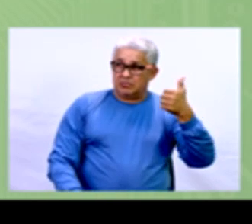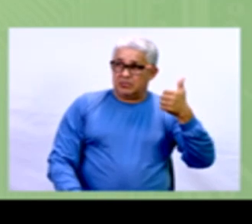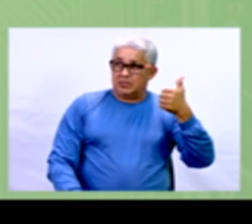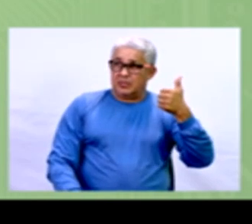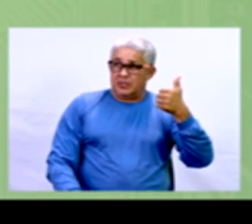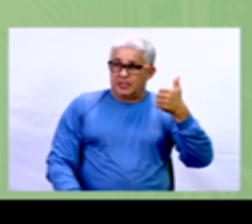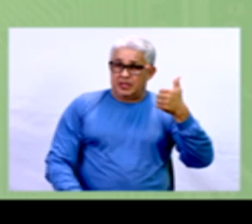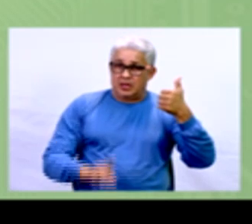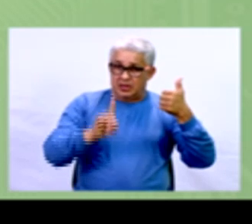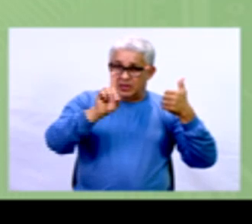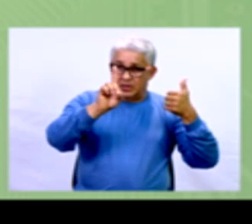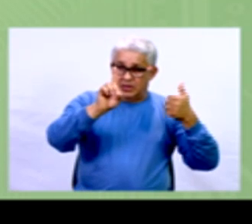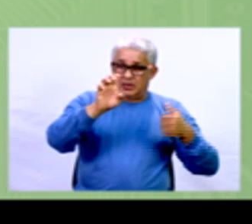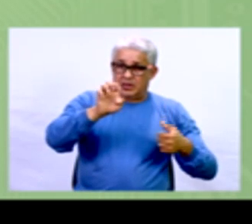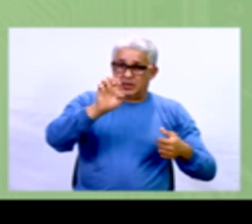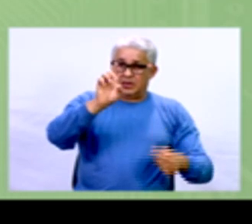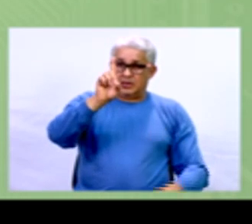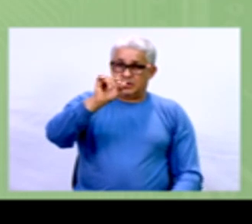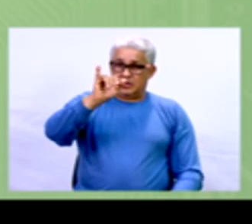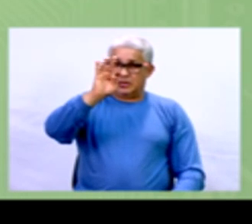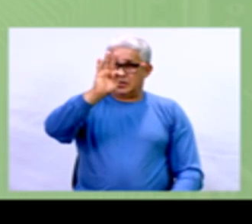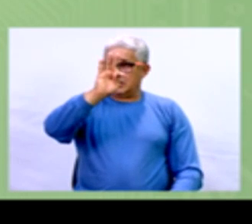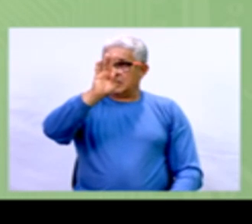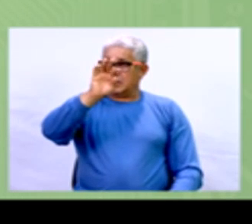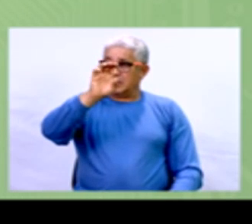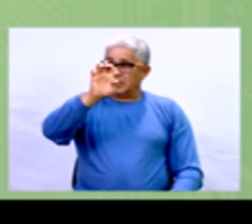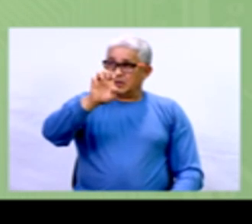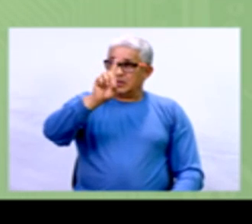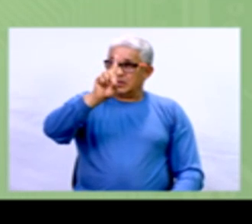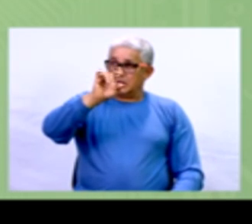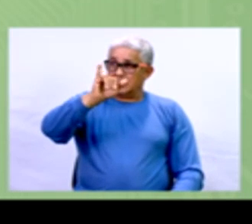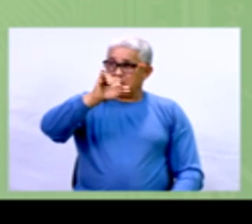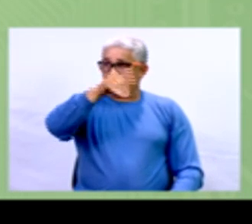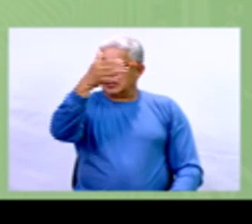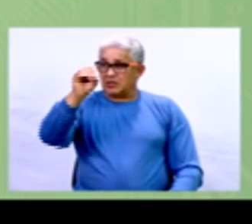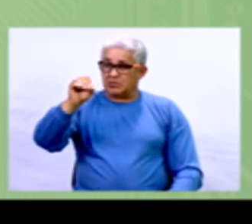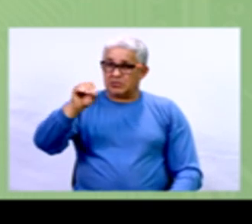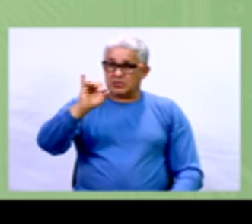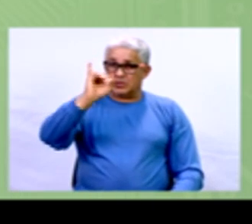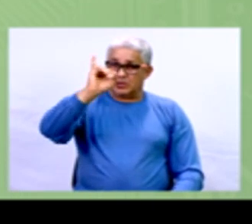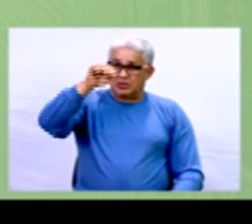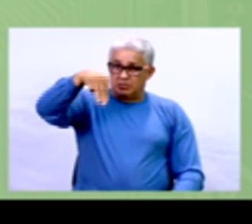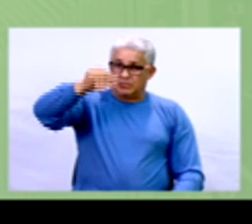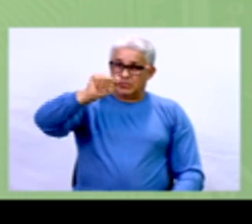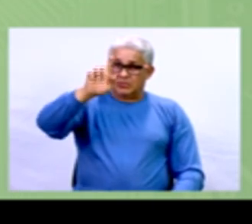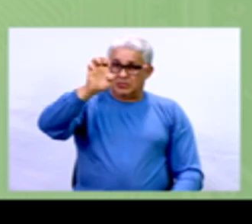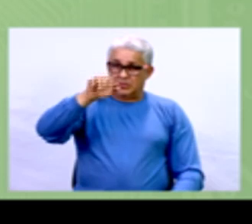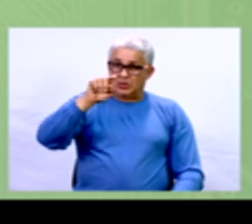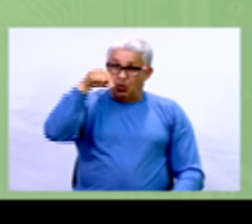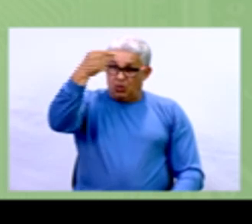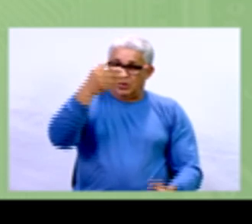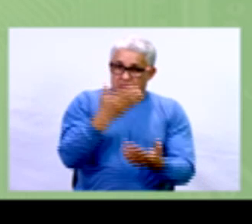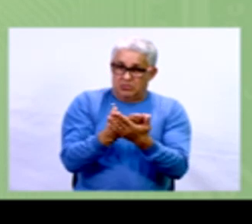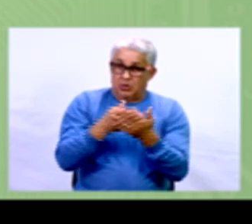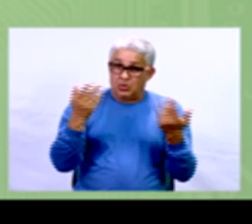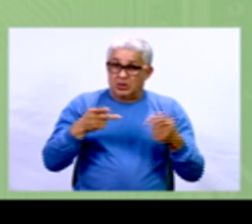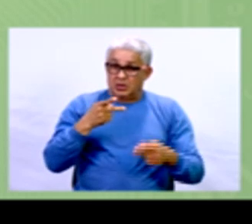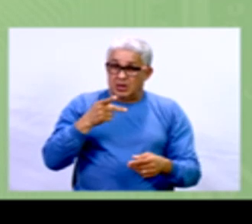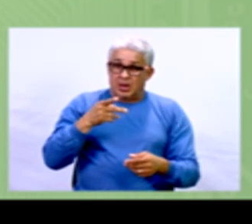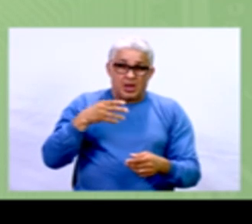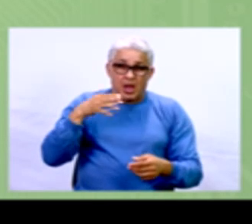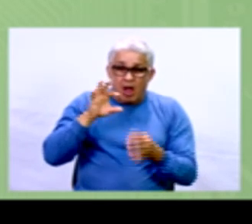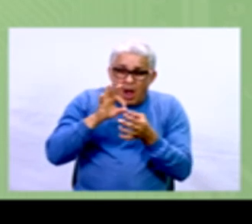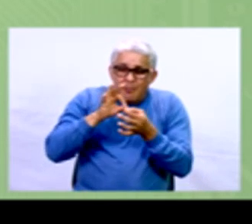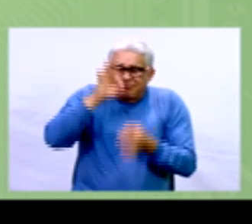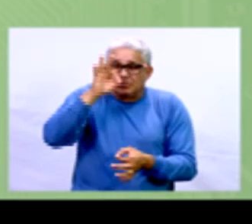software de edição de imagem, é o GIMP, que vai ser o software que a gente vai utilizar na próxima aula. Hoje eu só vou falar rapidamente